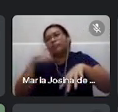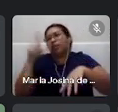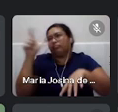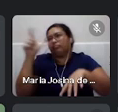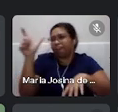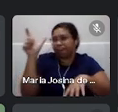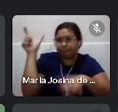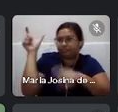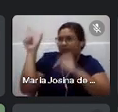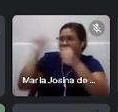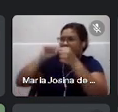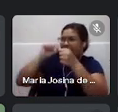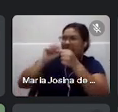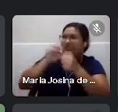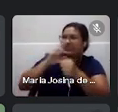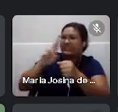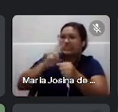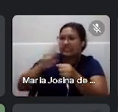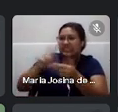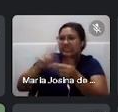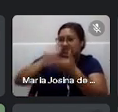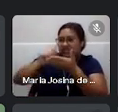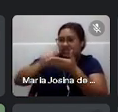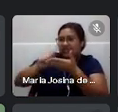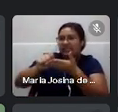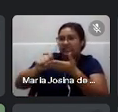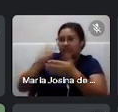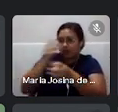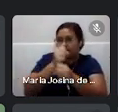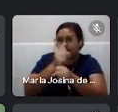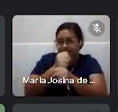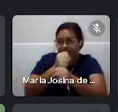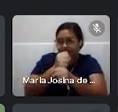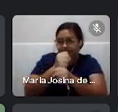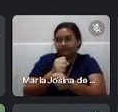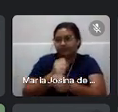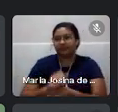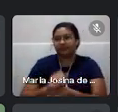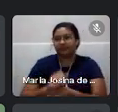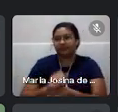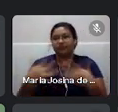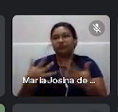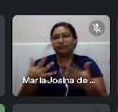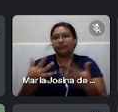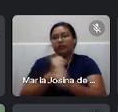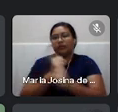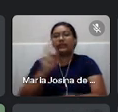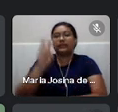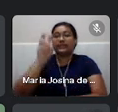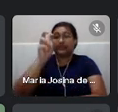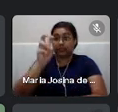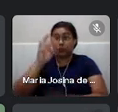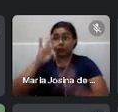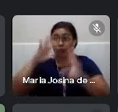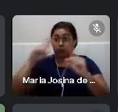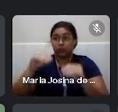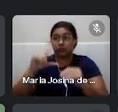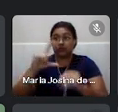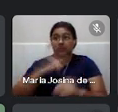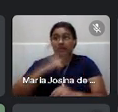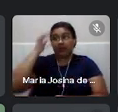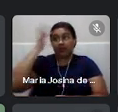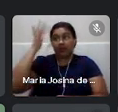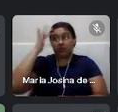teoria matemática. Então, como ela vale 5, a priori quem fizer a parte teórica já tem 2,5